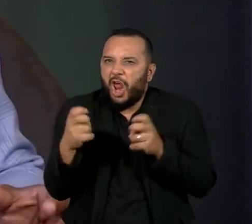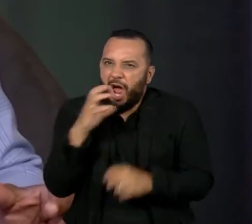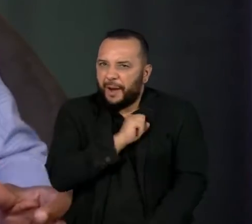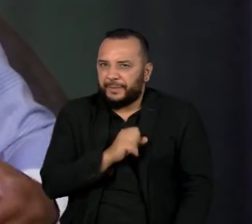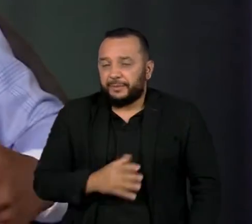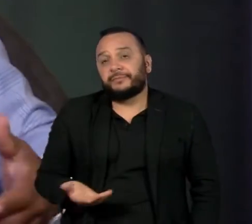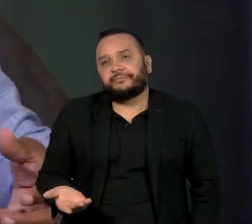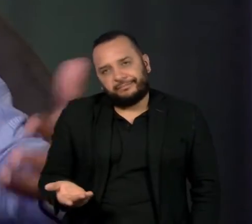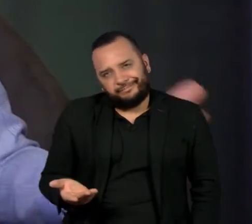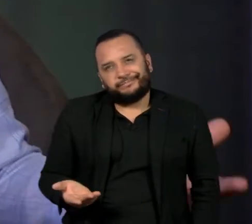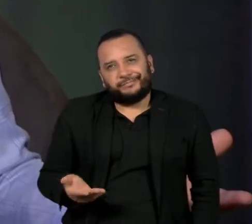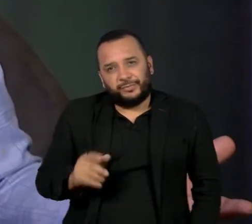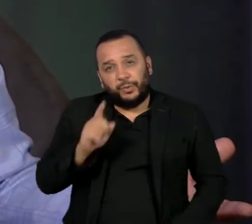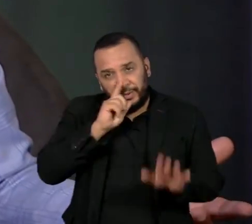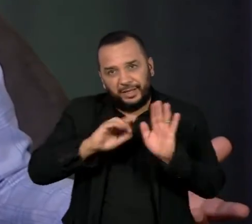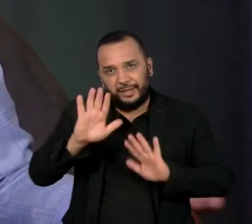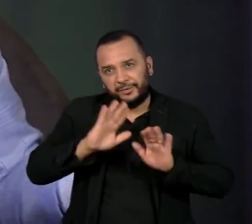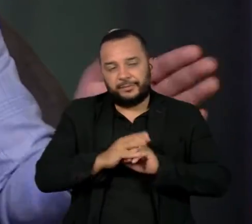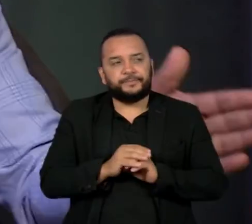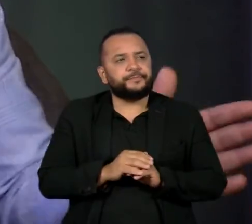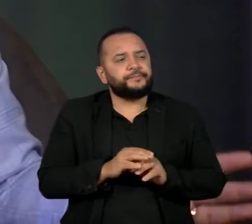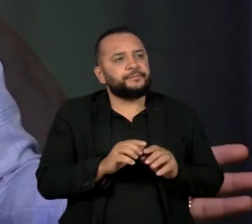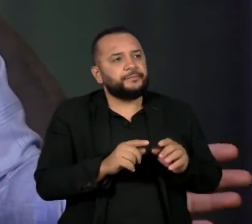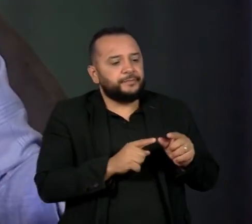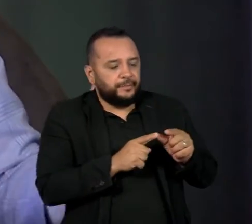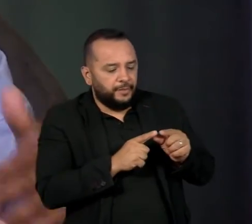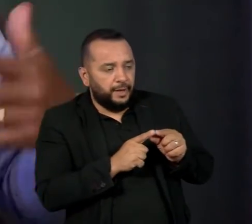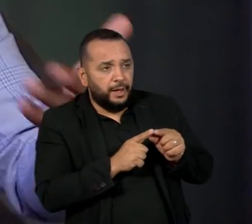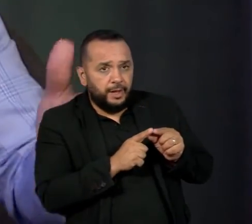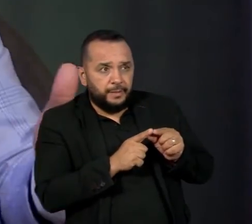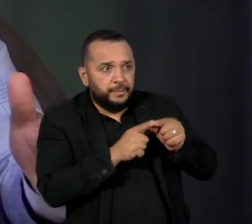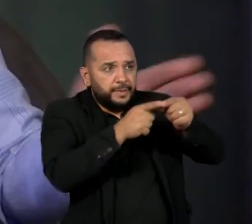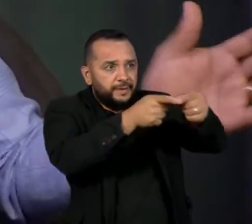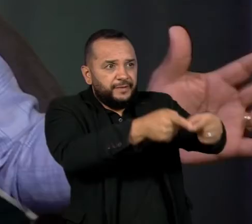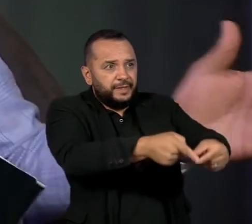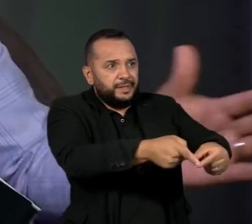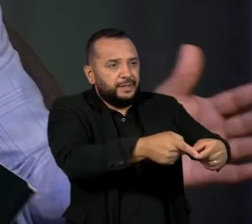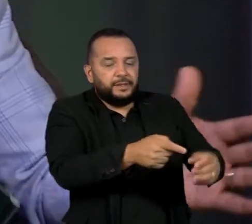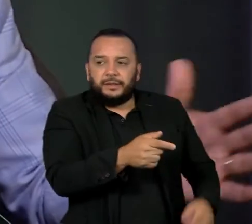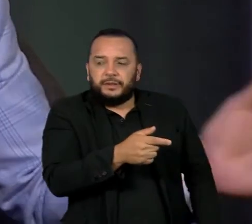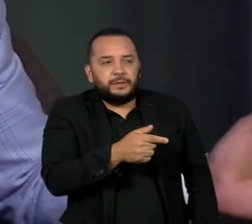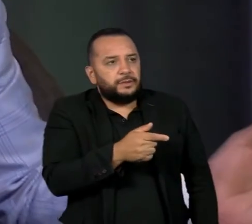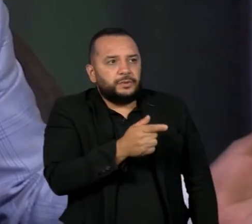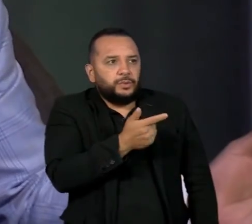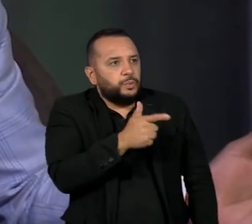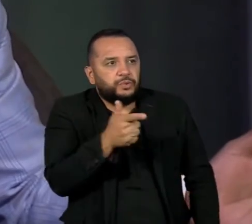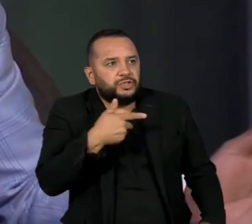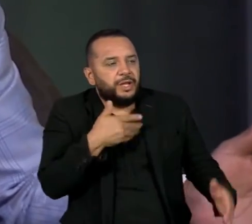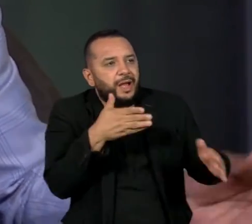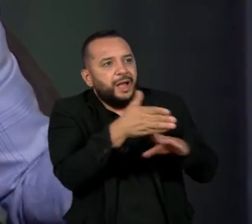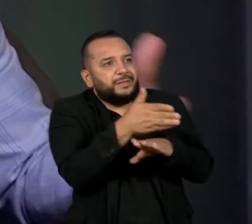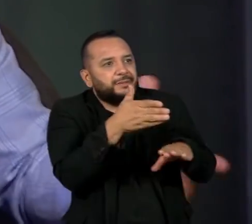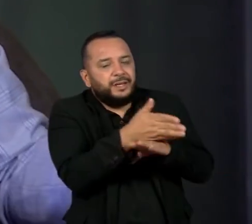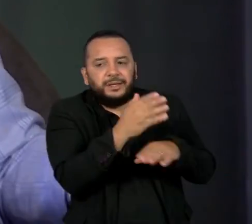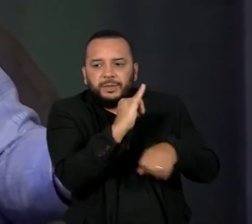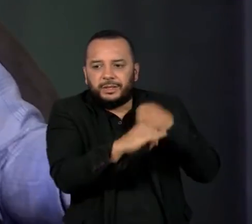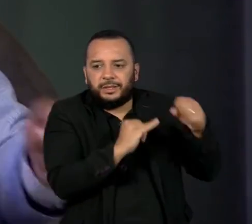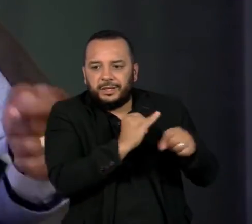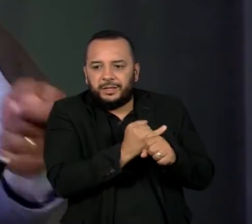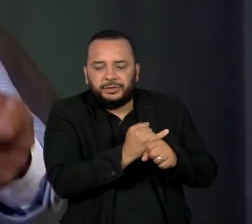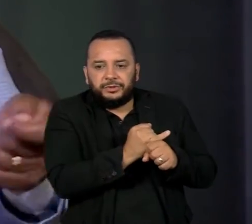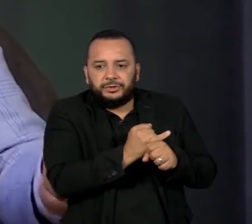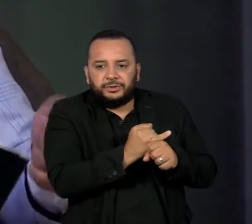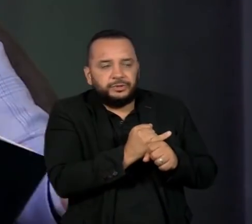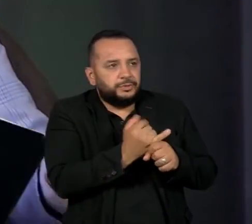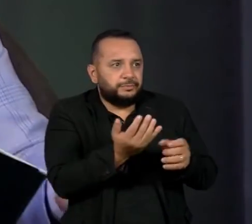periferia? A periferia, em regra, estava limitada pela falta de acesso na comunicação analógica, e agora na digital não.